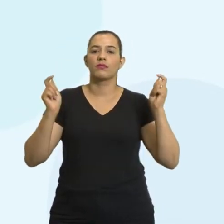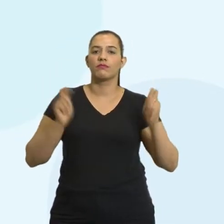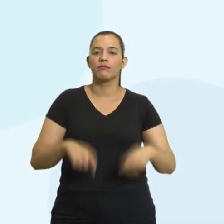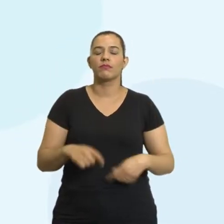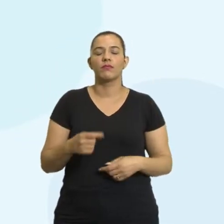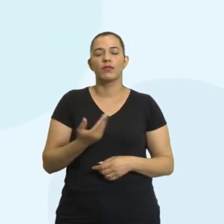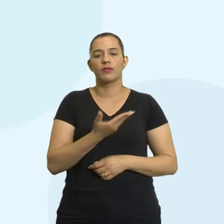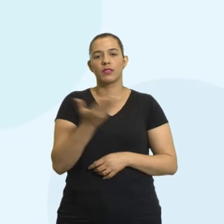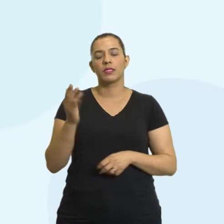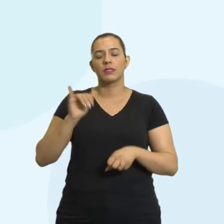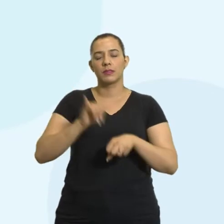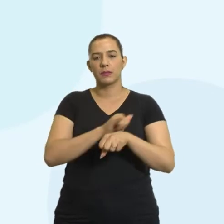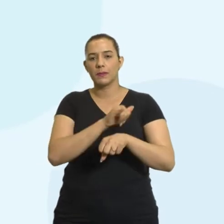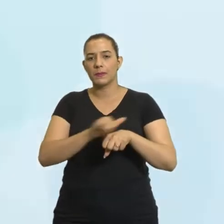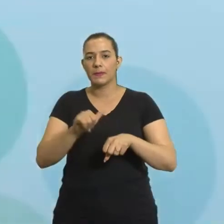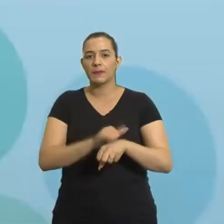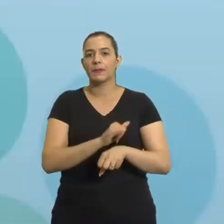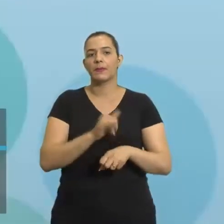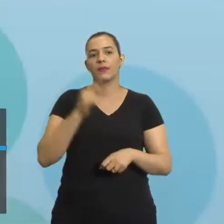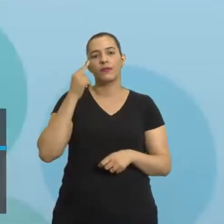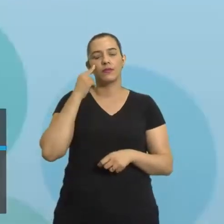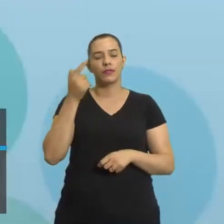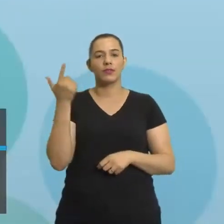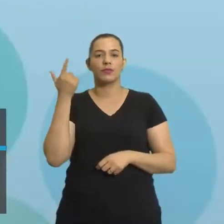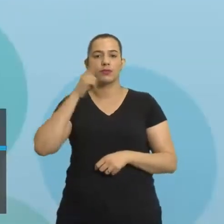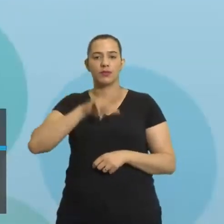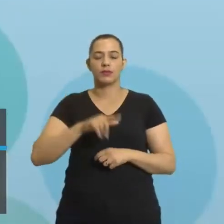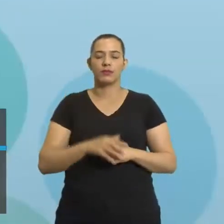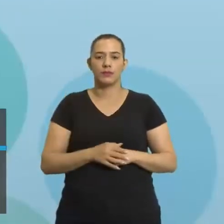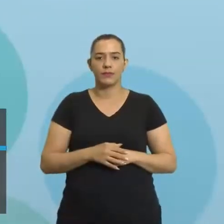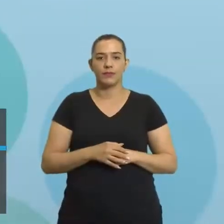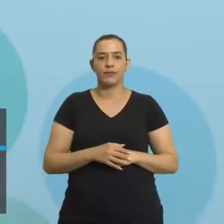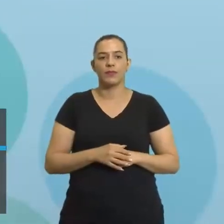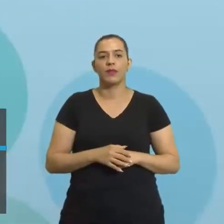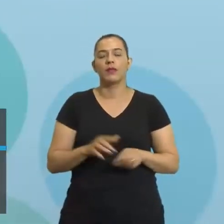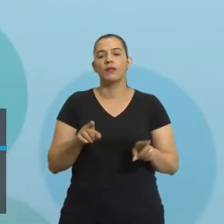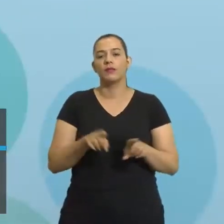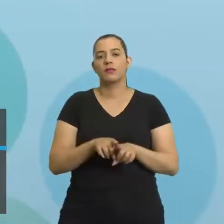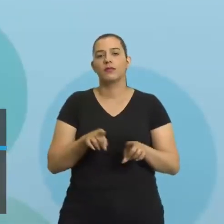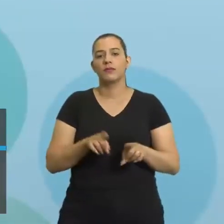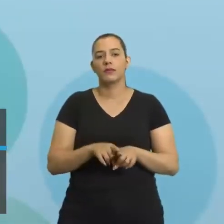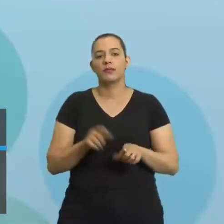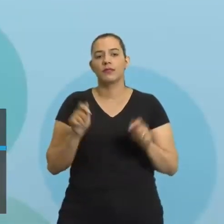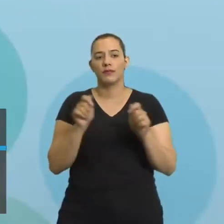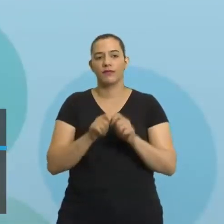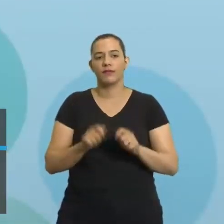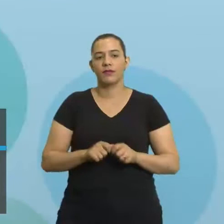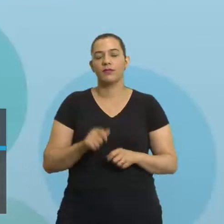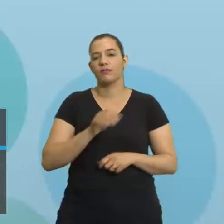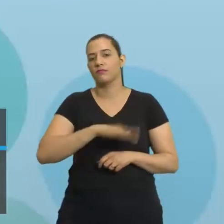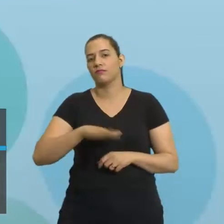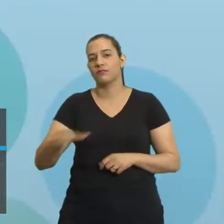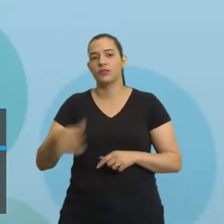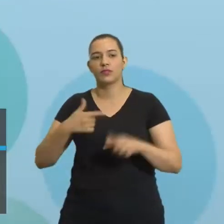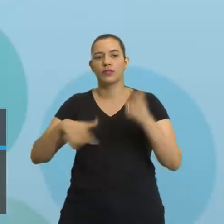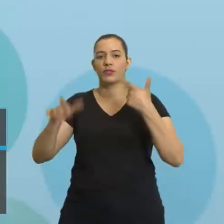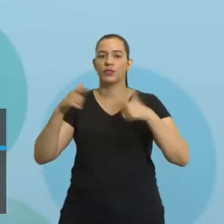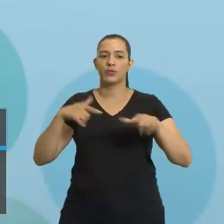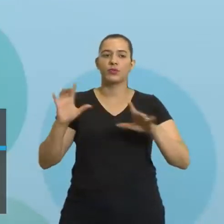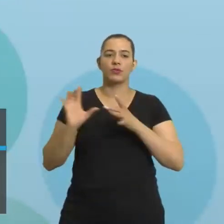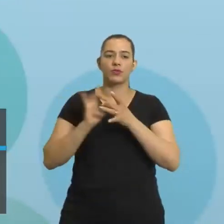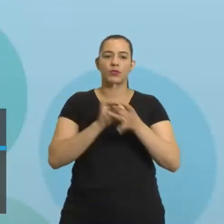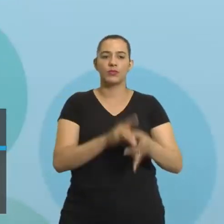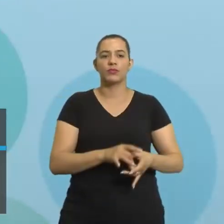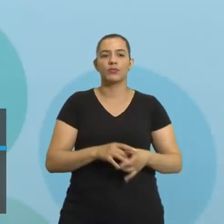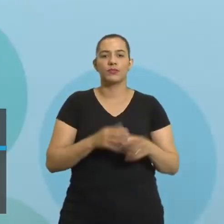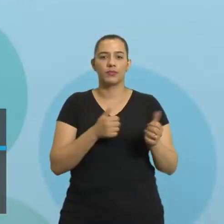essas estratégias, ou a estratégia, enfim, ser replicada pelas crianças em outros contextos,